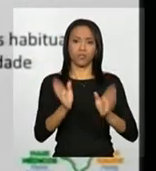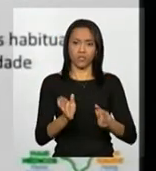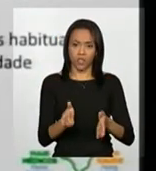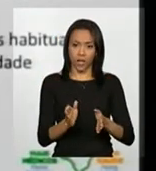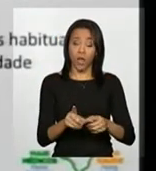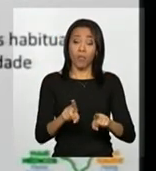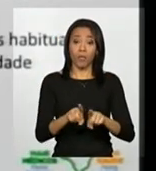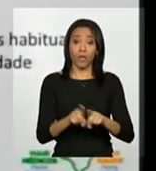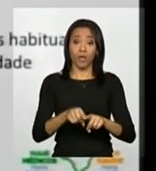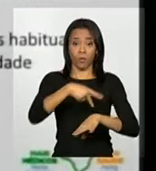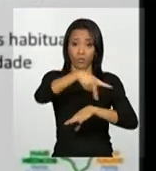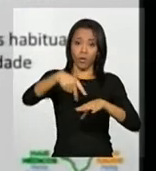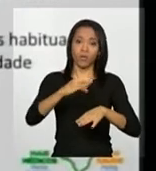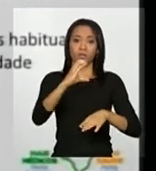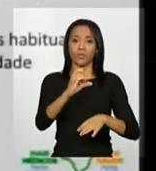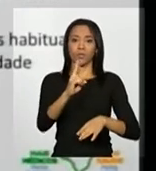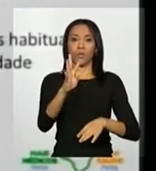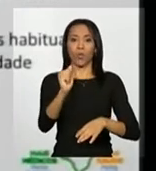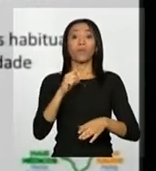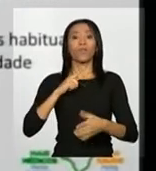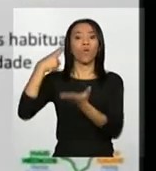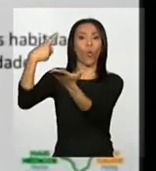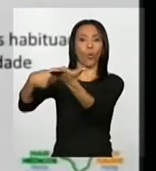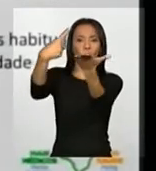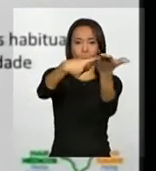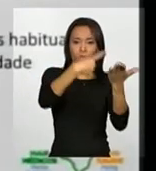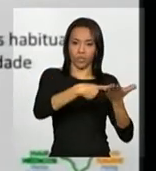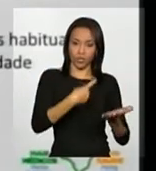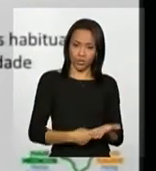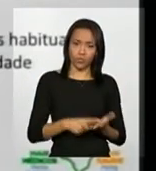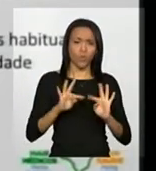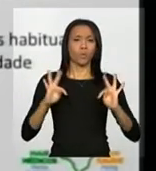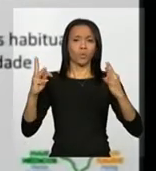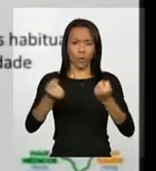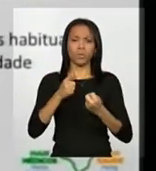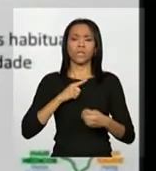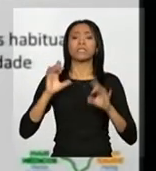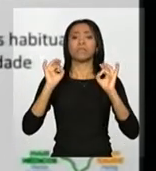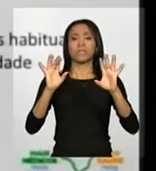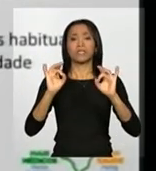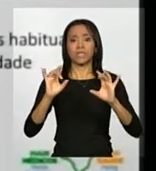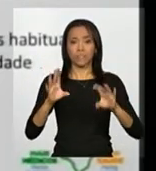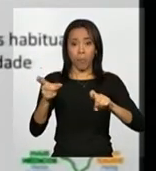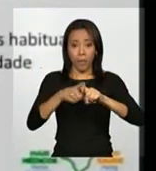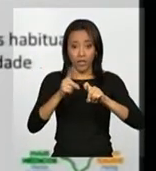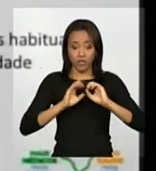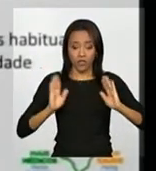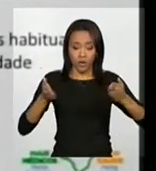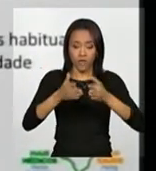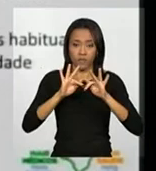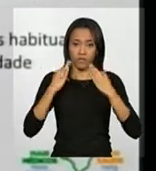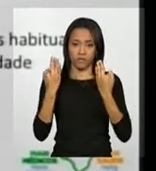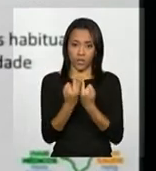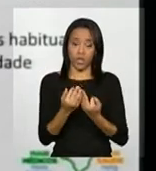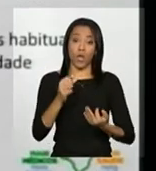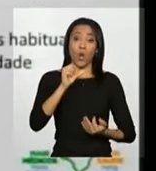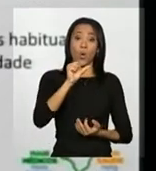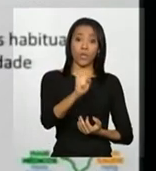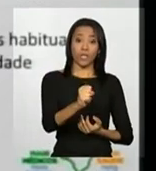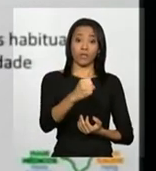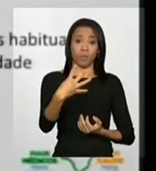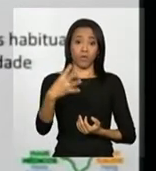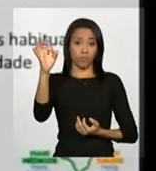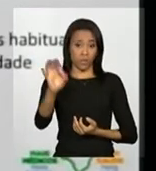acordos dessa forma todos têm especialização em medicina de família 84% tem mais de 16 anos de